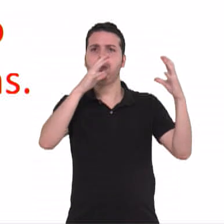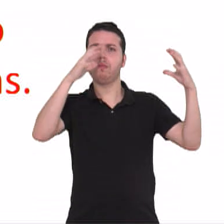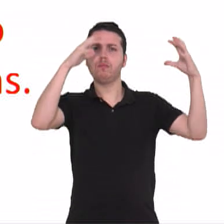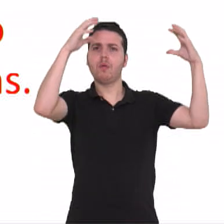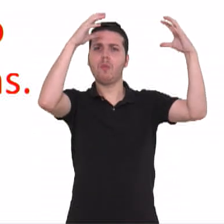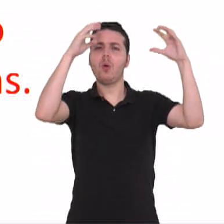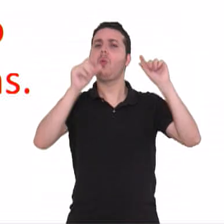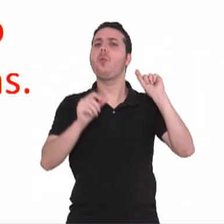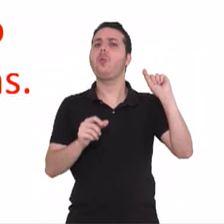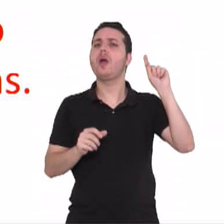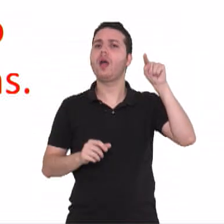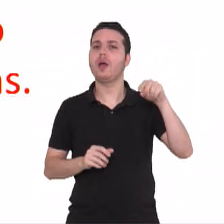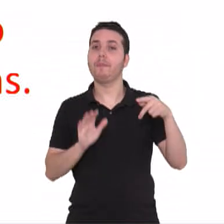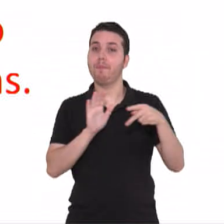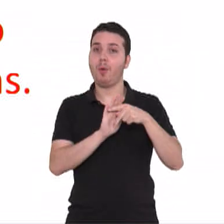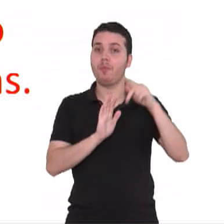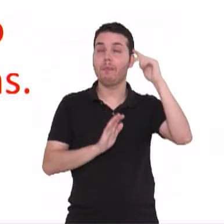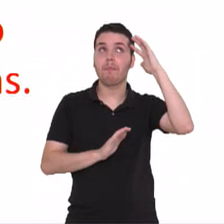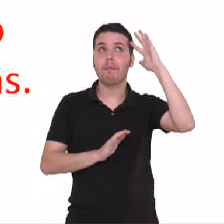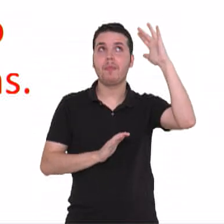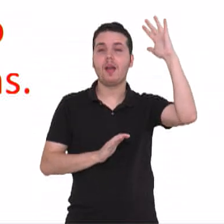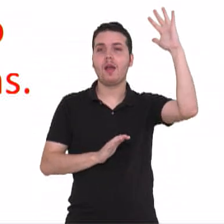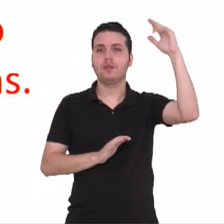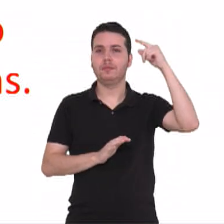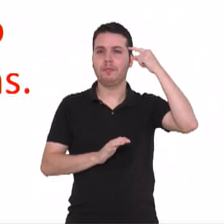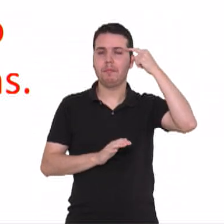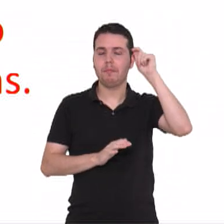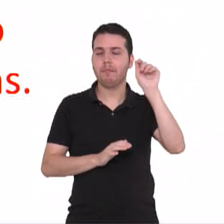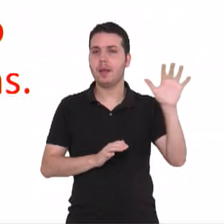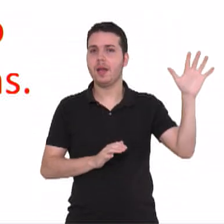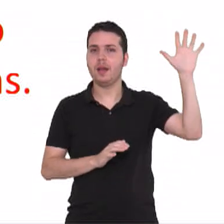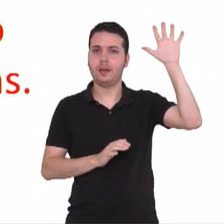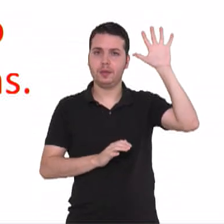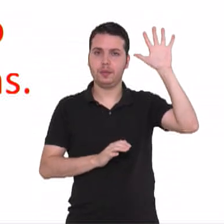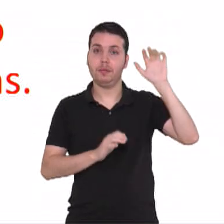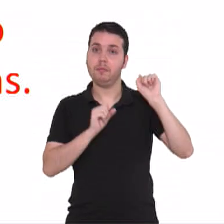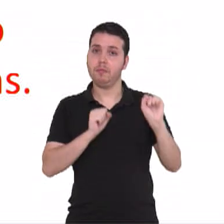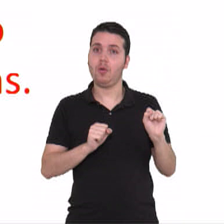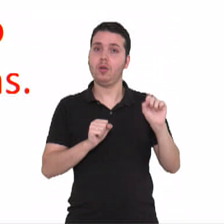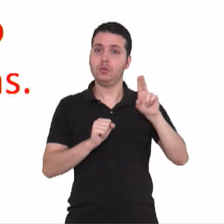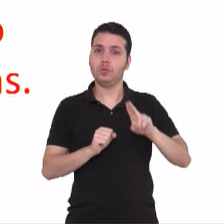balão do pensamento. O balão do pensamento, ele também pode ser usado pro